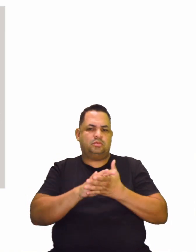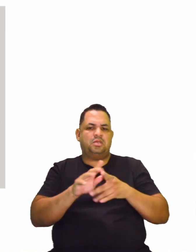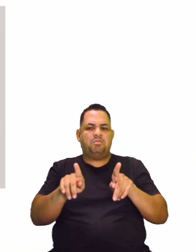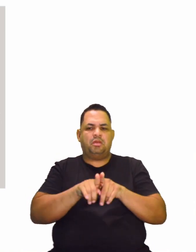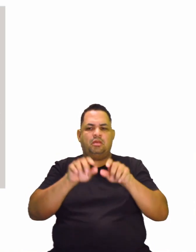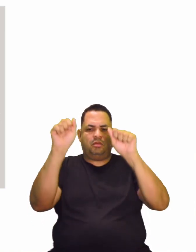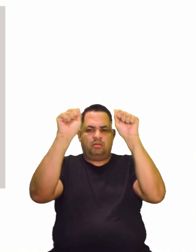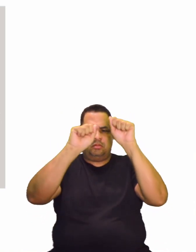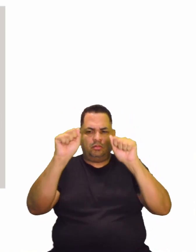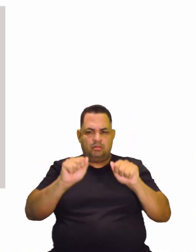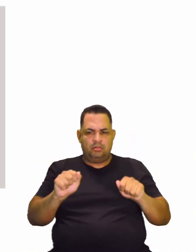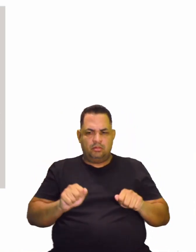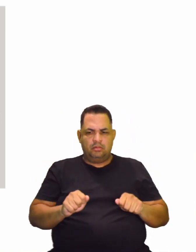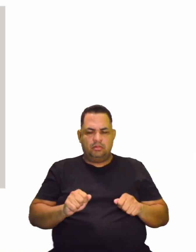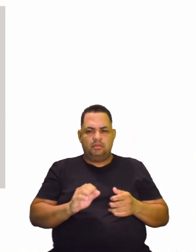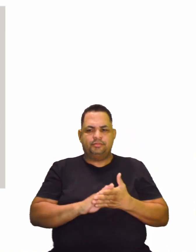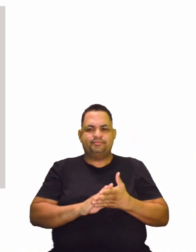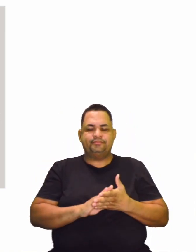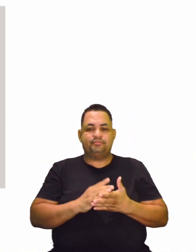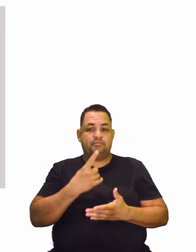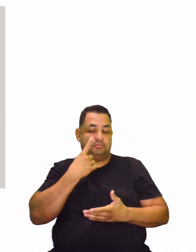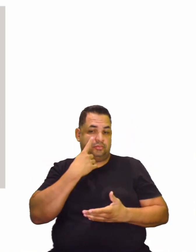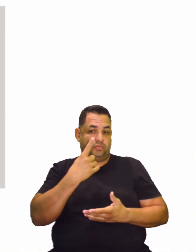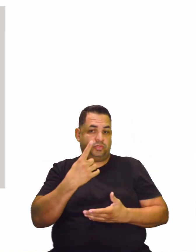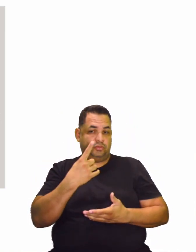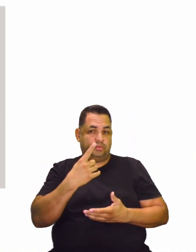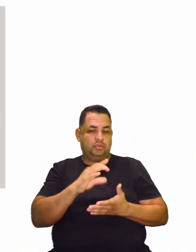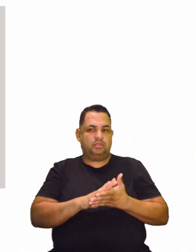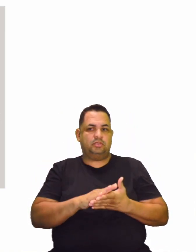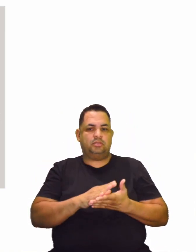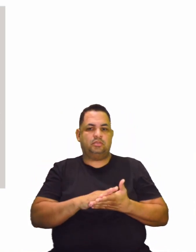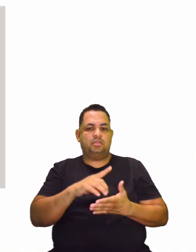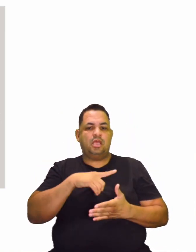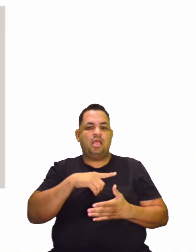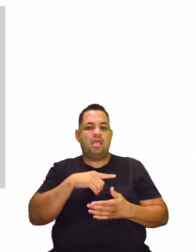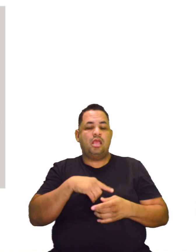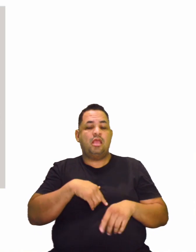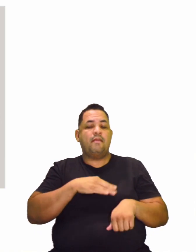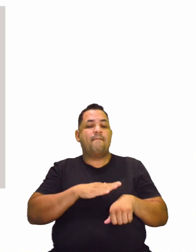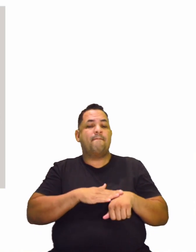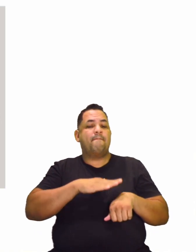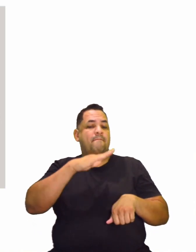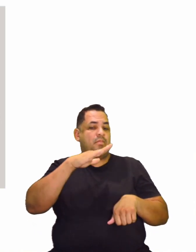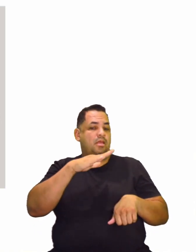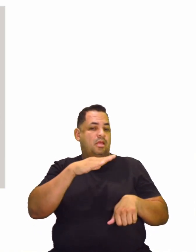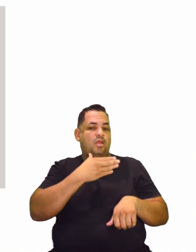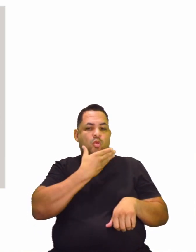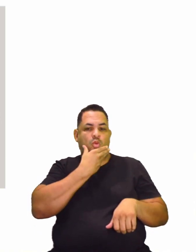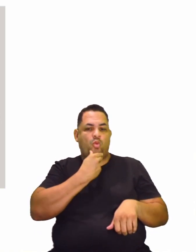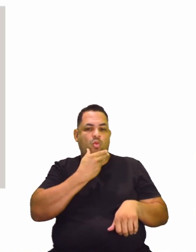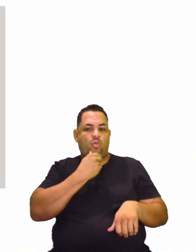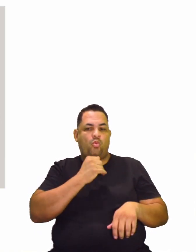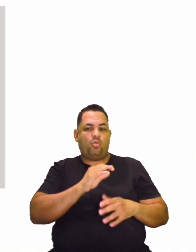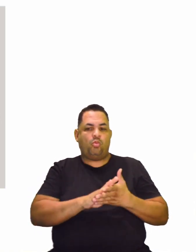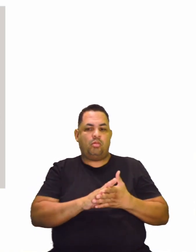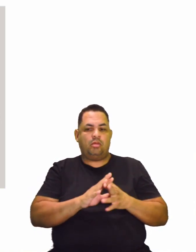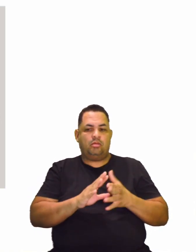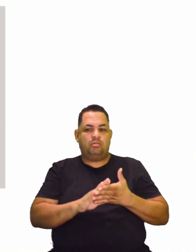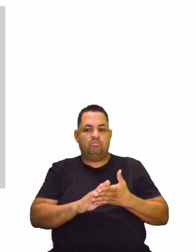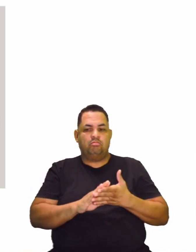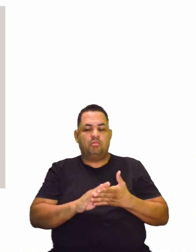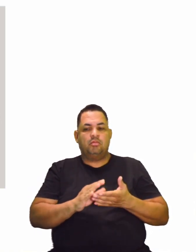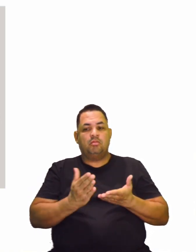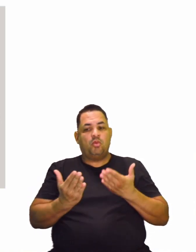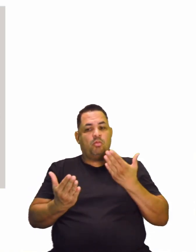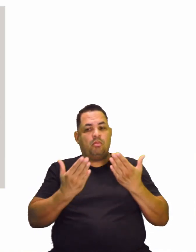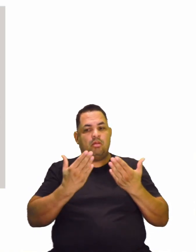figuras masculinas, nu masculino, do que feminino. Com o tempo, foram, então,